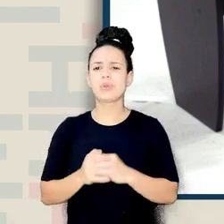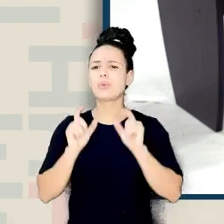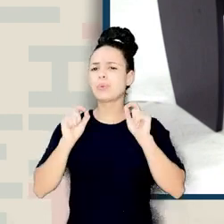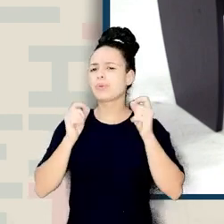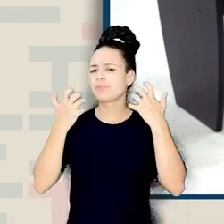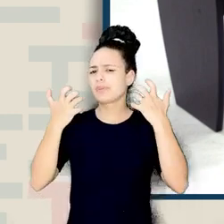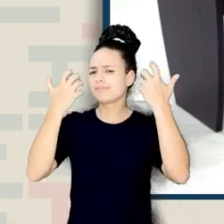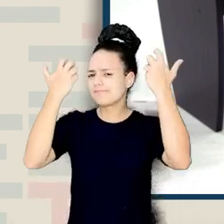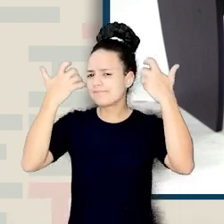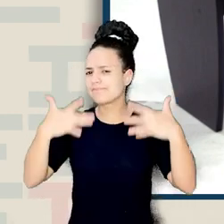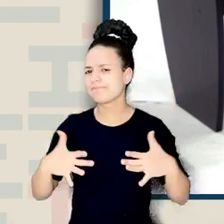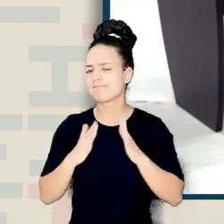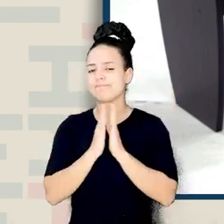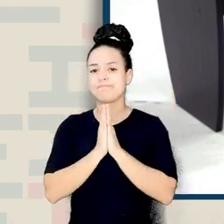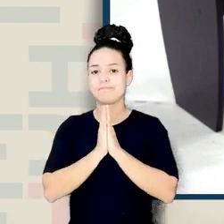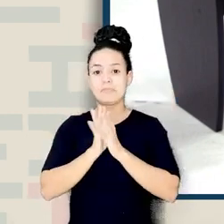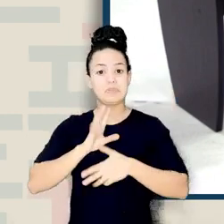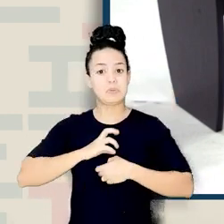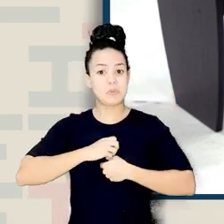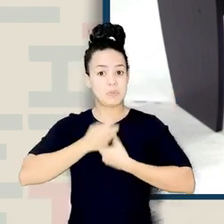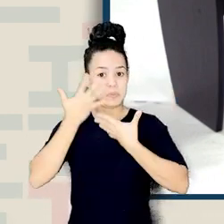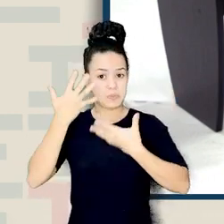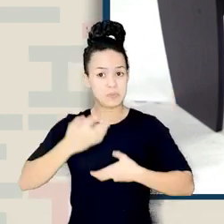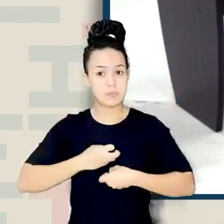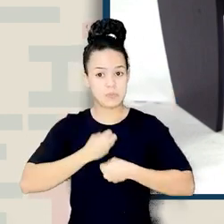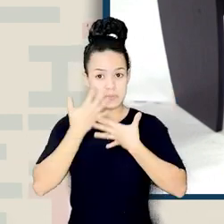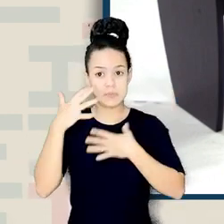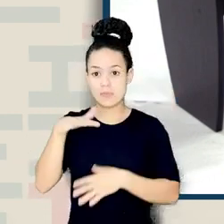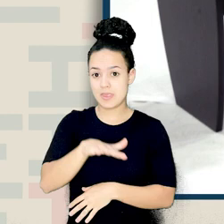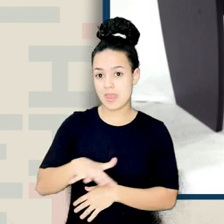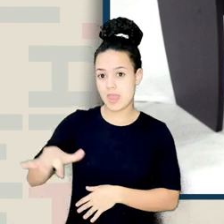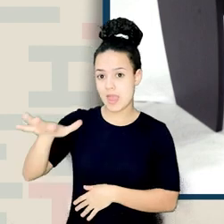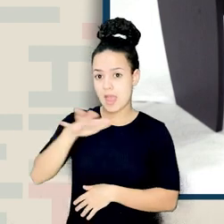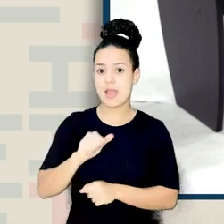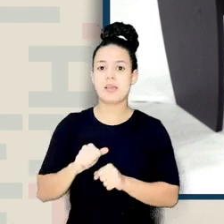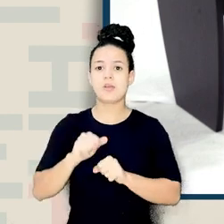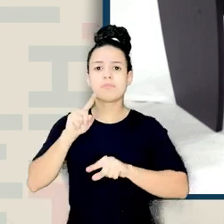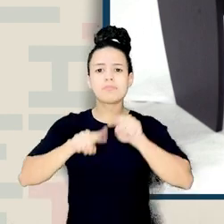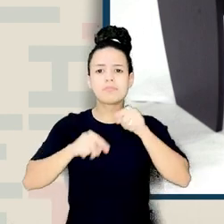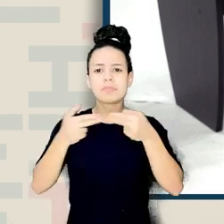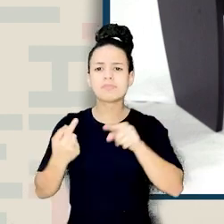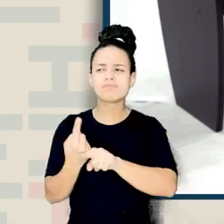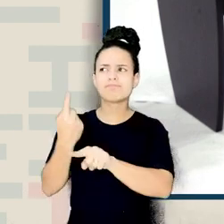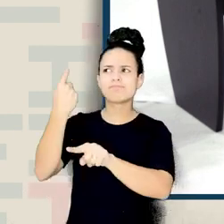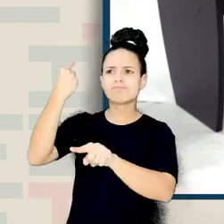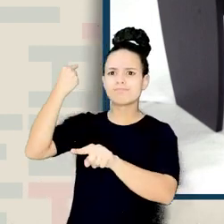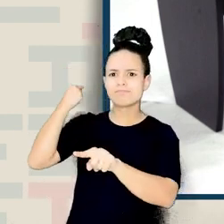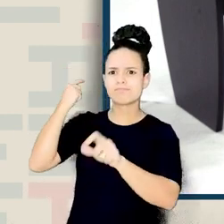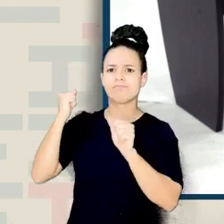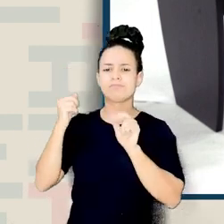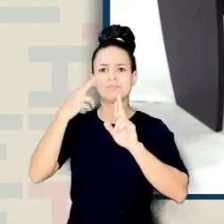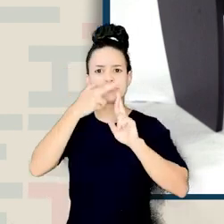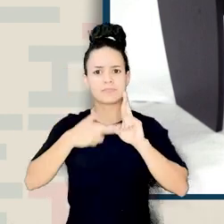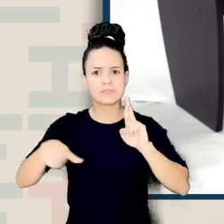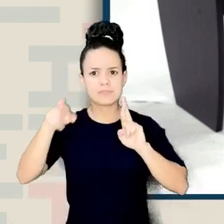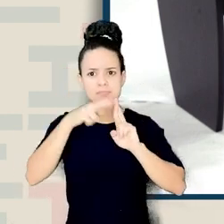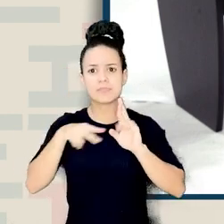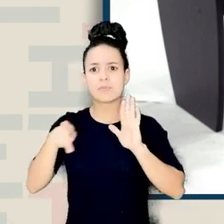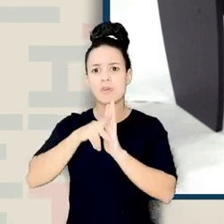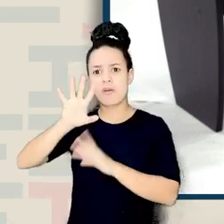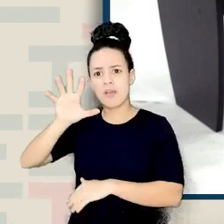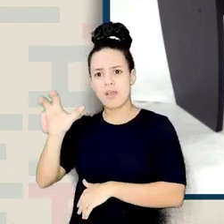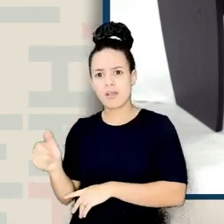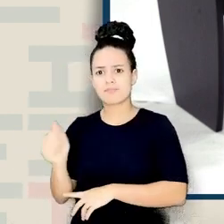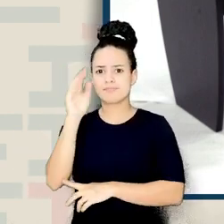sinalizar com isso? Que nessa poética, os elementos da nossa ancestralidade e das religiões de matriz